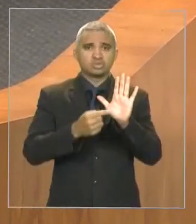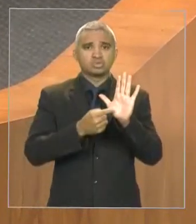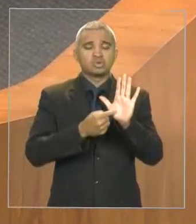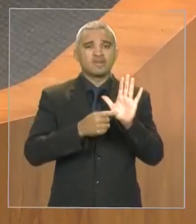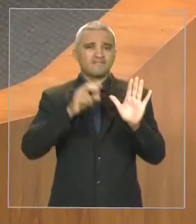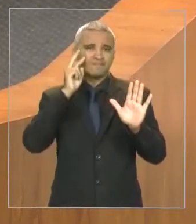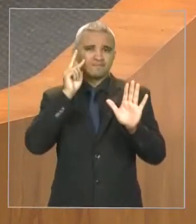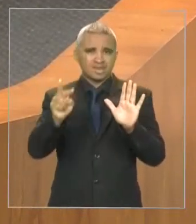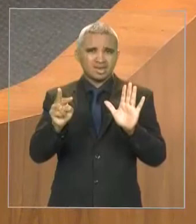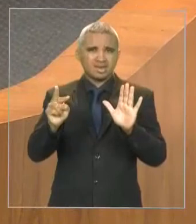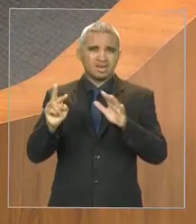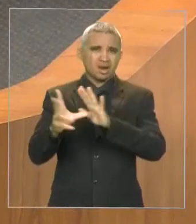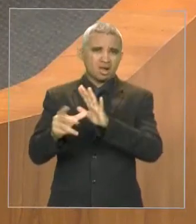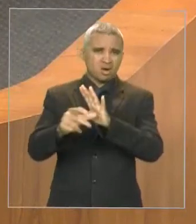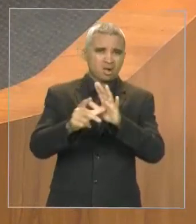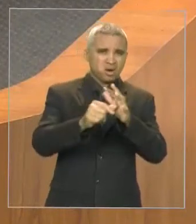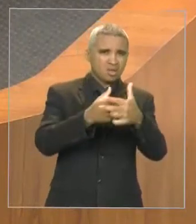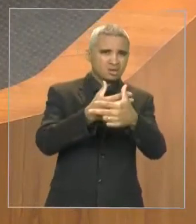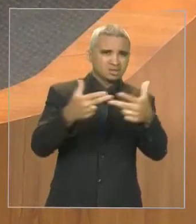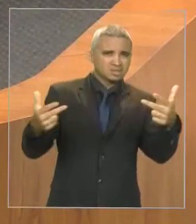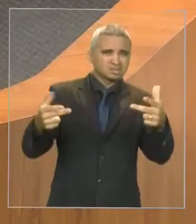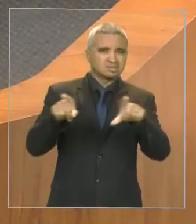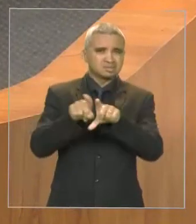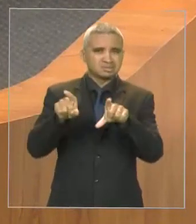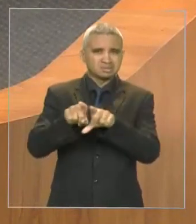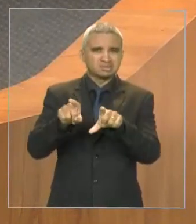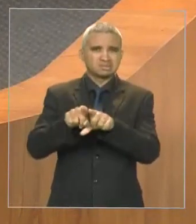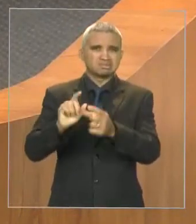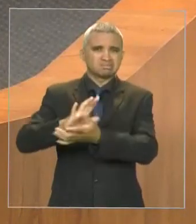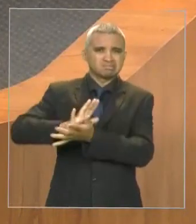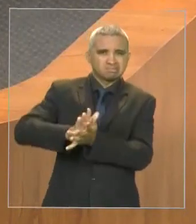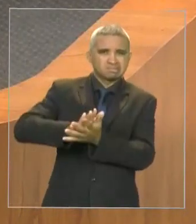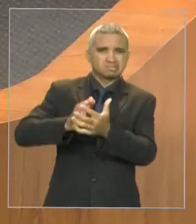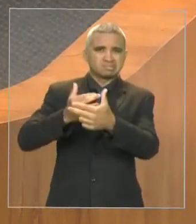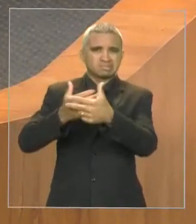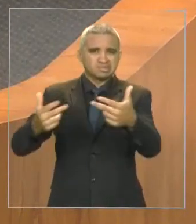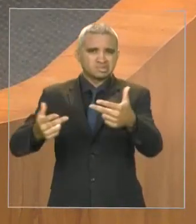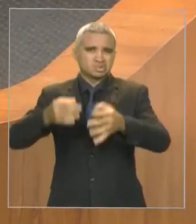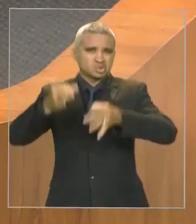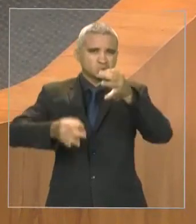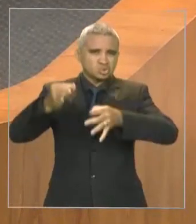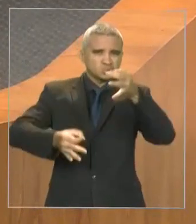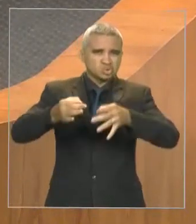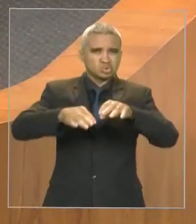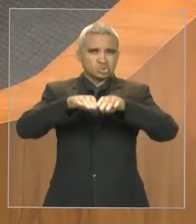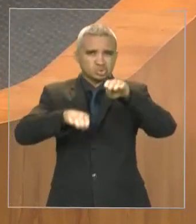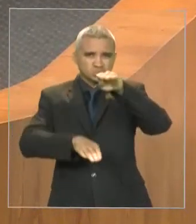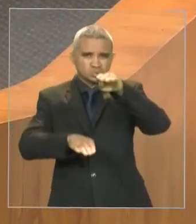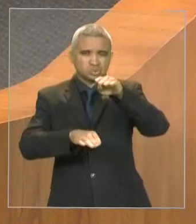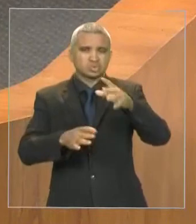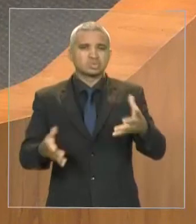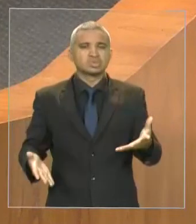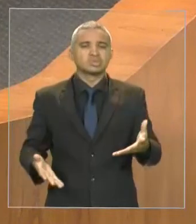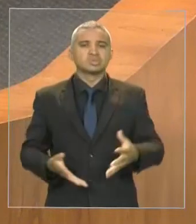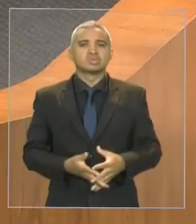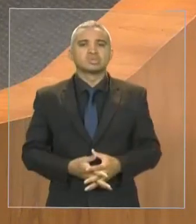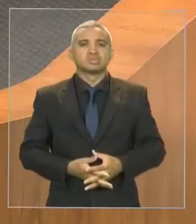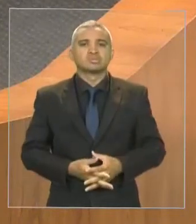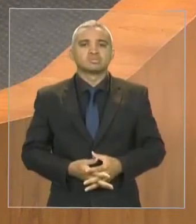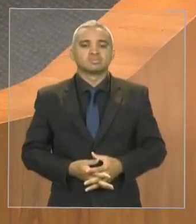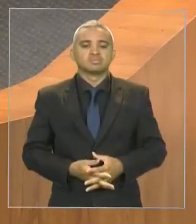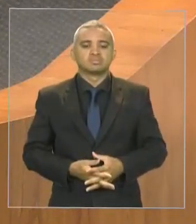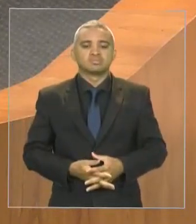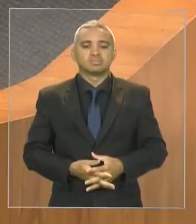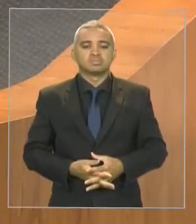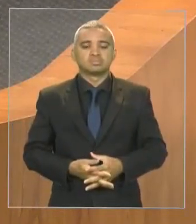as nulidades, de tanto ver prosperar a desonra, de tanto ver crescer a injustiça, de tanto ver agigantar-se os poderosos,